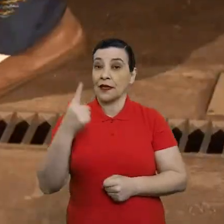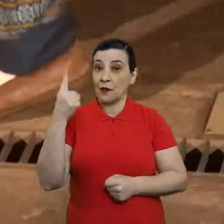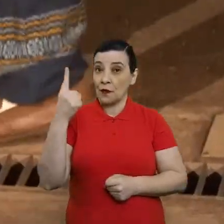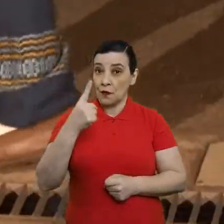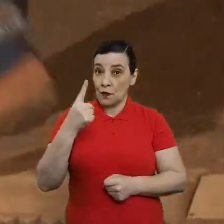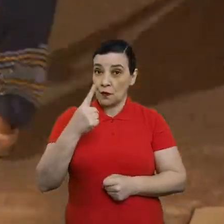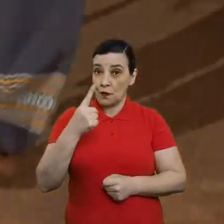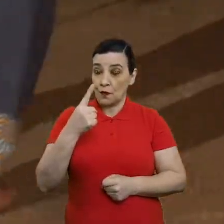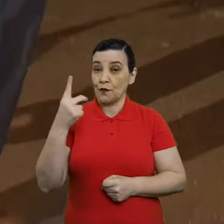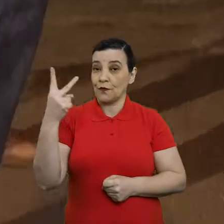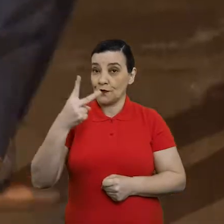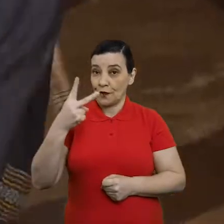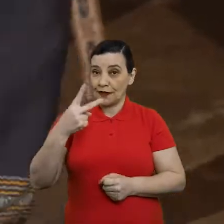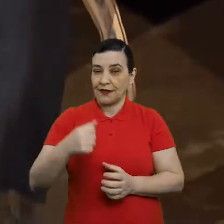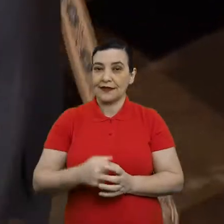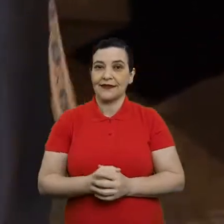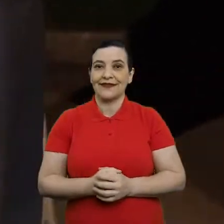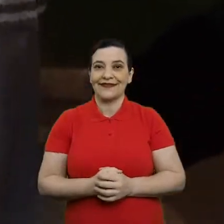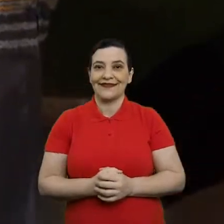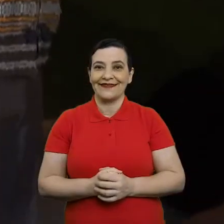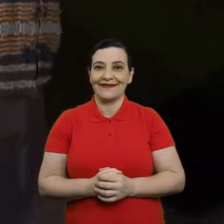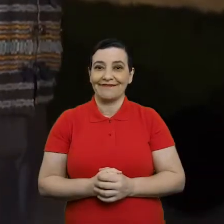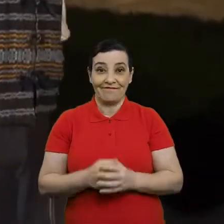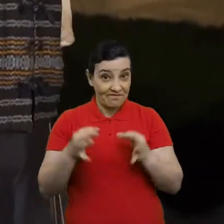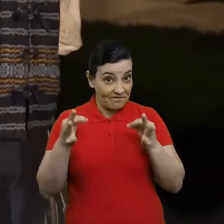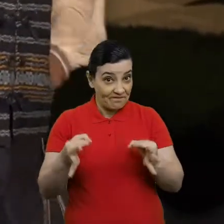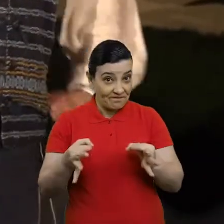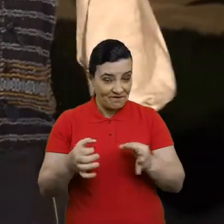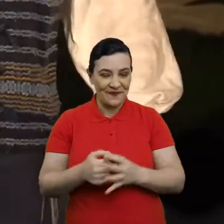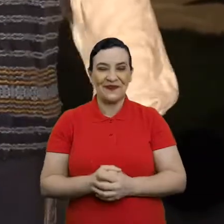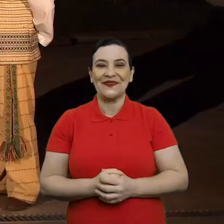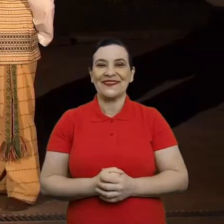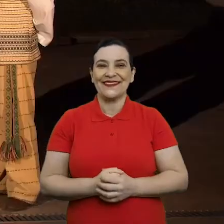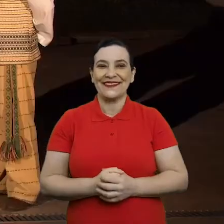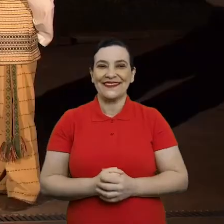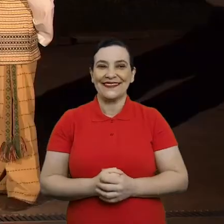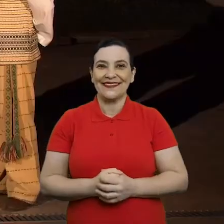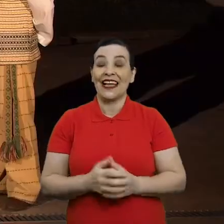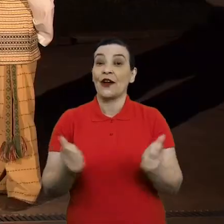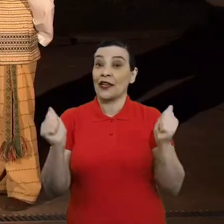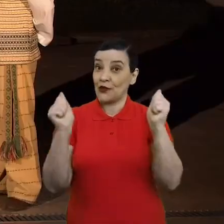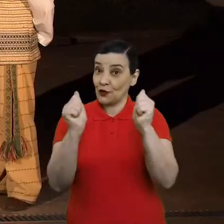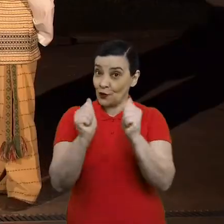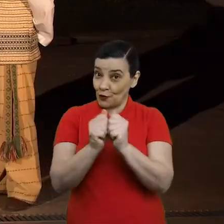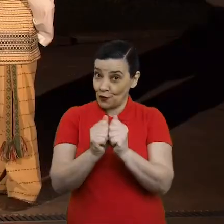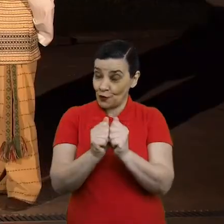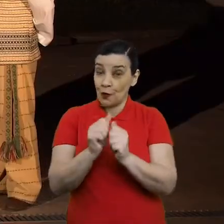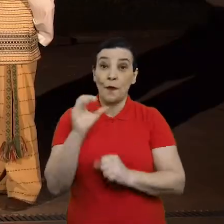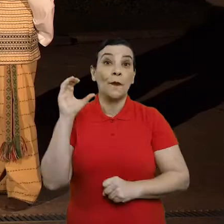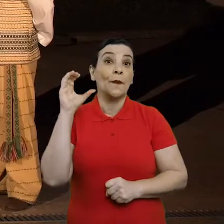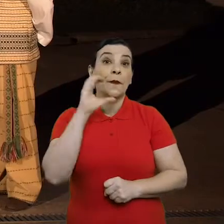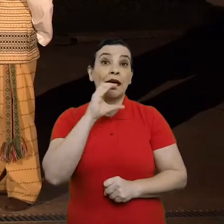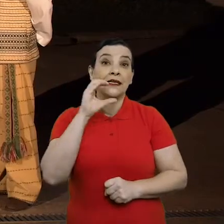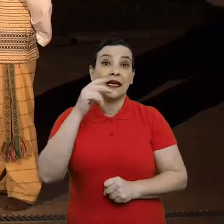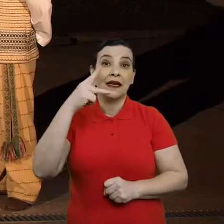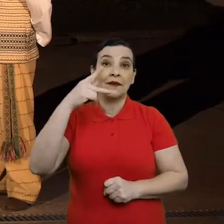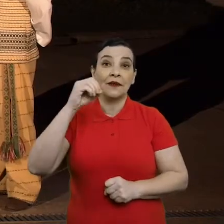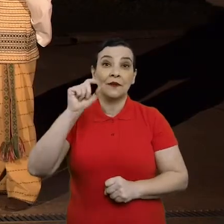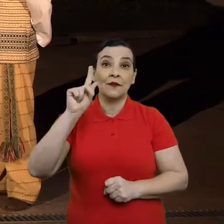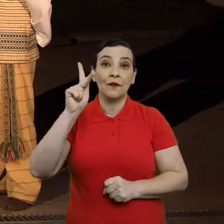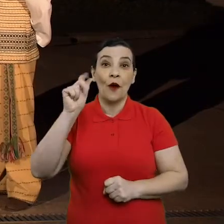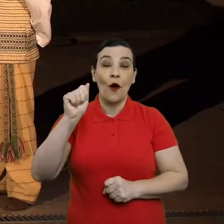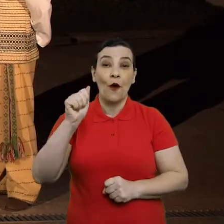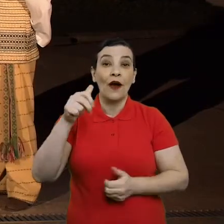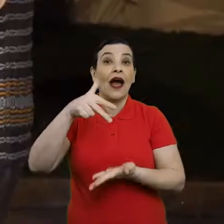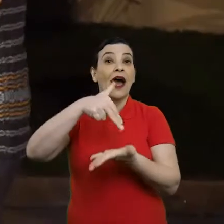Um, dois. Certo? Junto com a parceira, fazendo um pouquinho mais rápido, uma polca fica